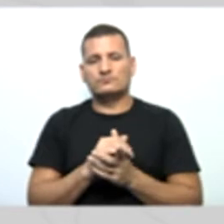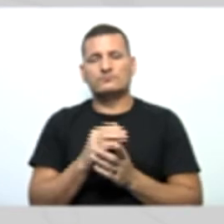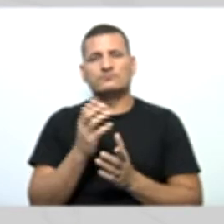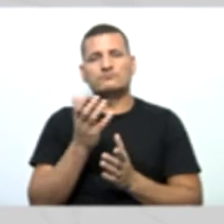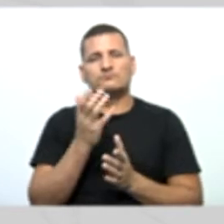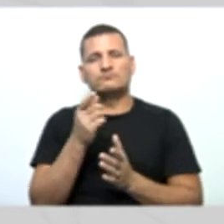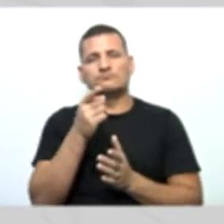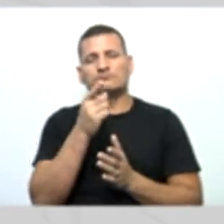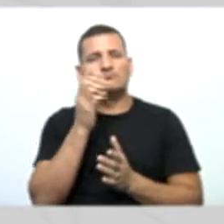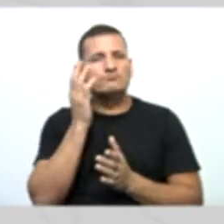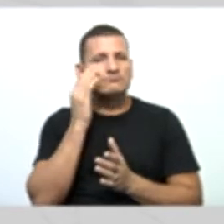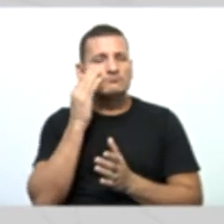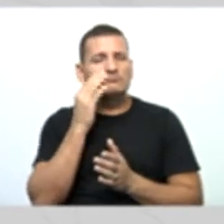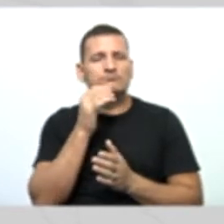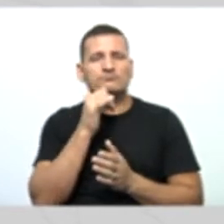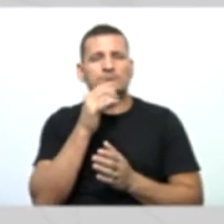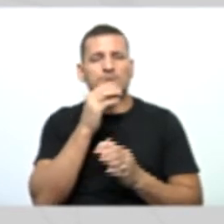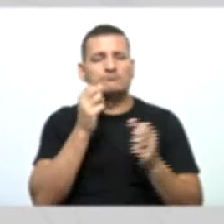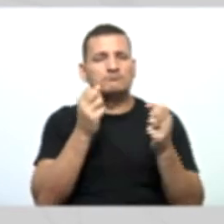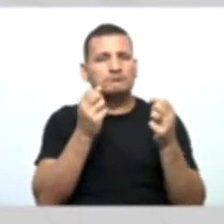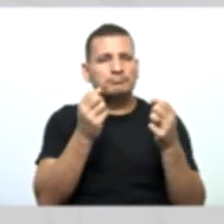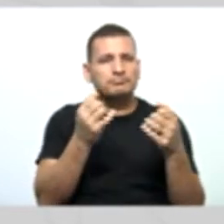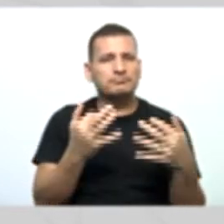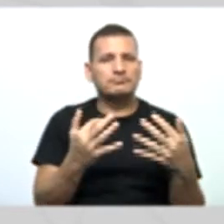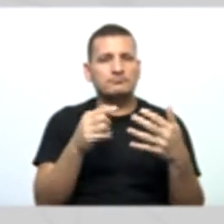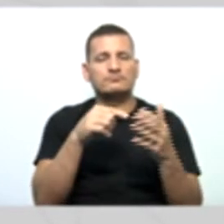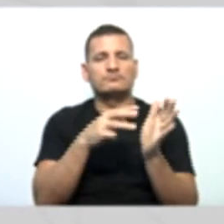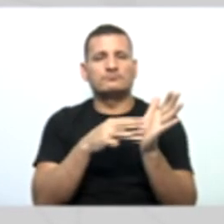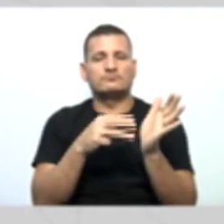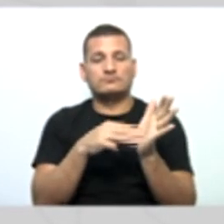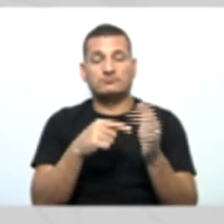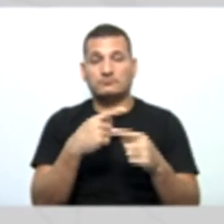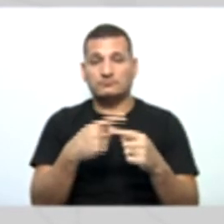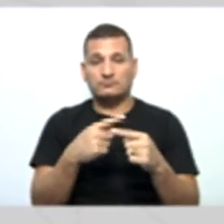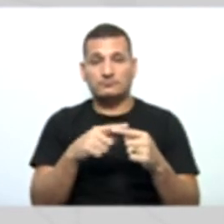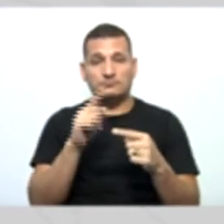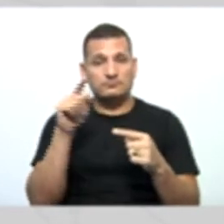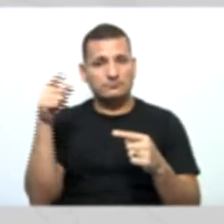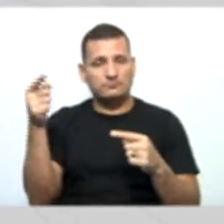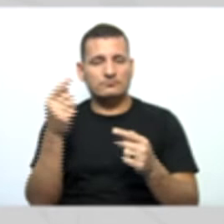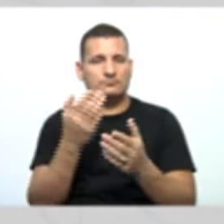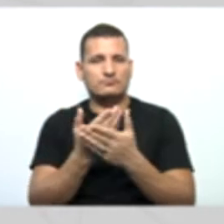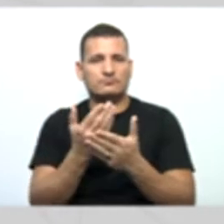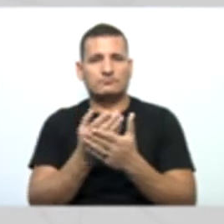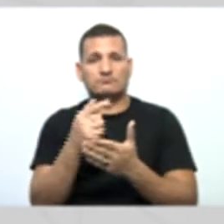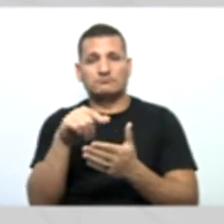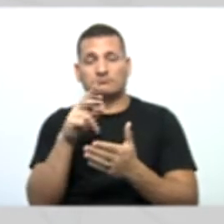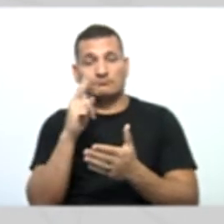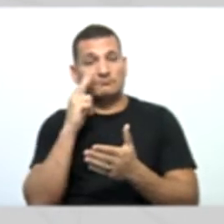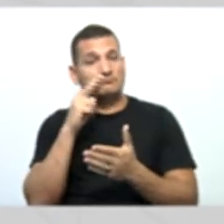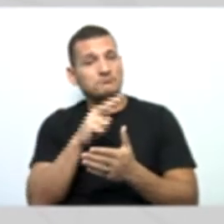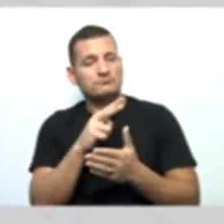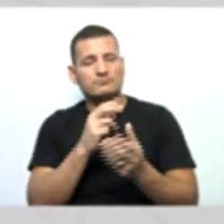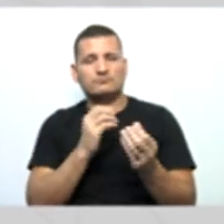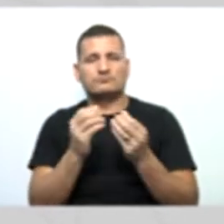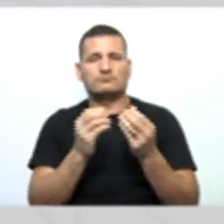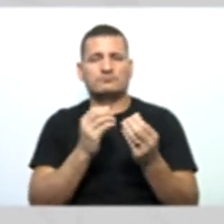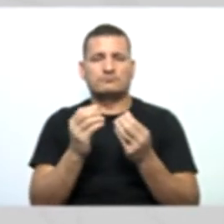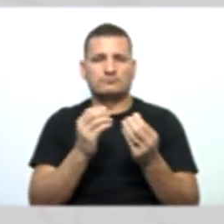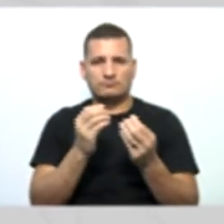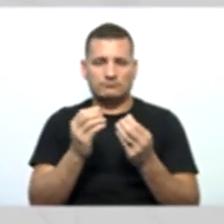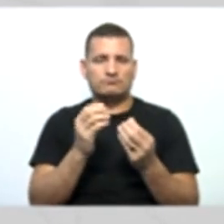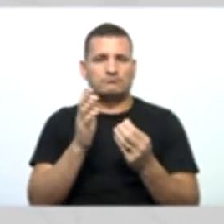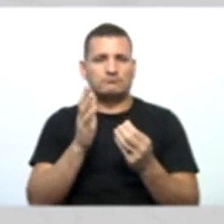é a descrição dele, certo? Porque na próxima aula a gente já vai conhecer como que eles funcionam, né? Como que